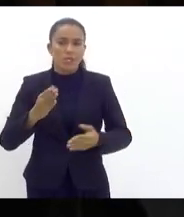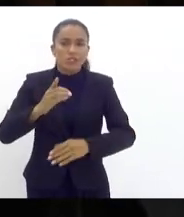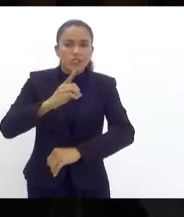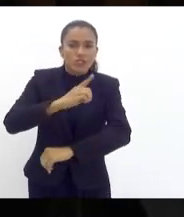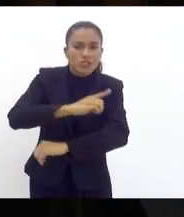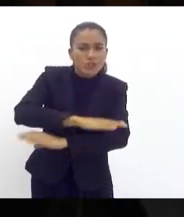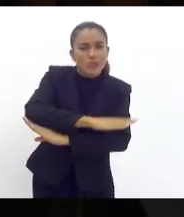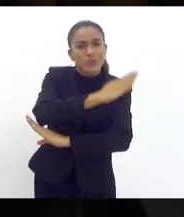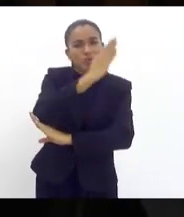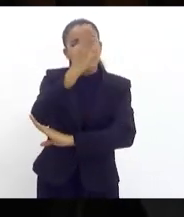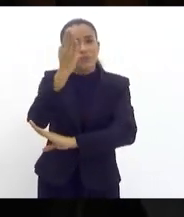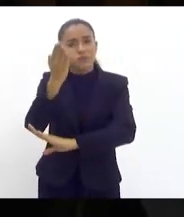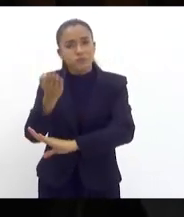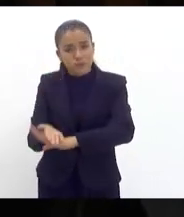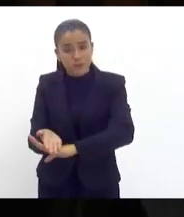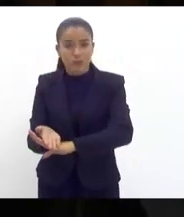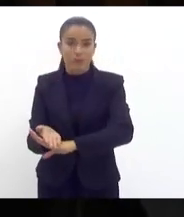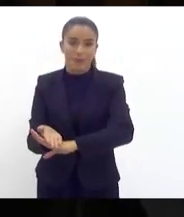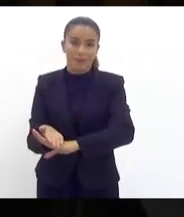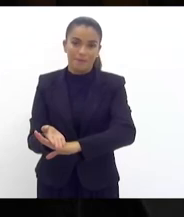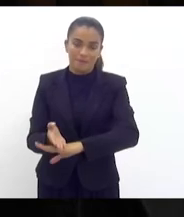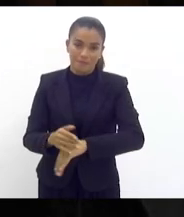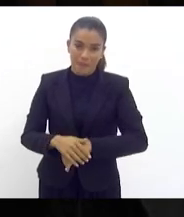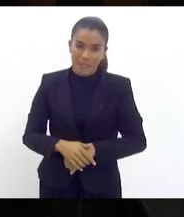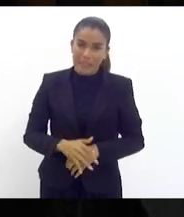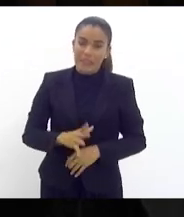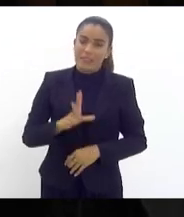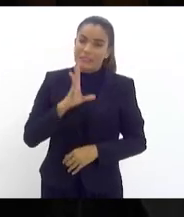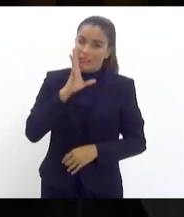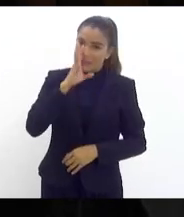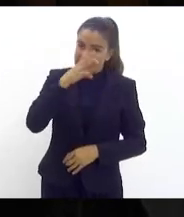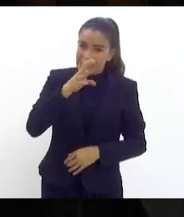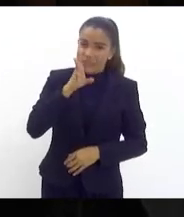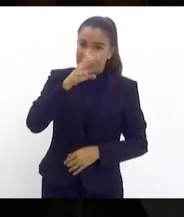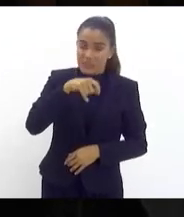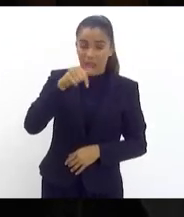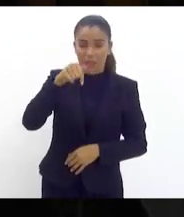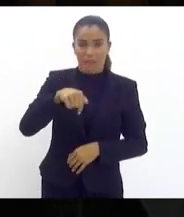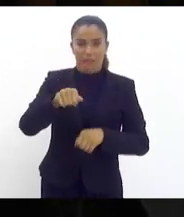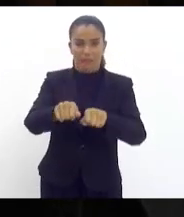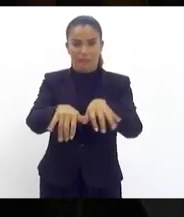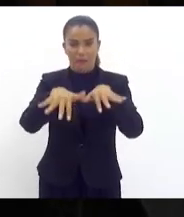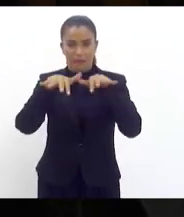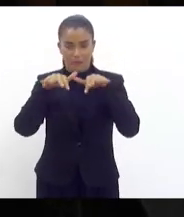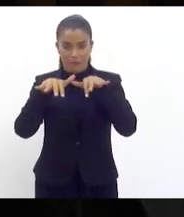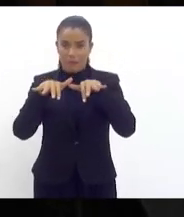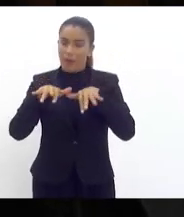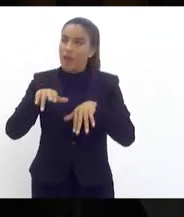diuturnamente, e insistido aqui no plenário, que não é